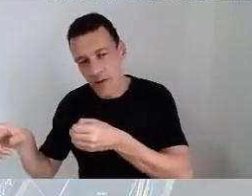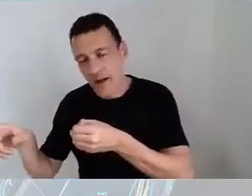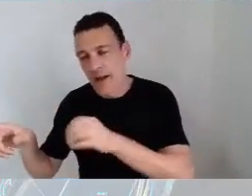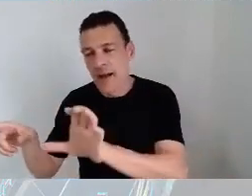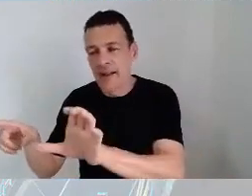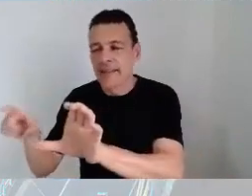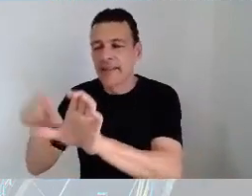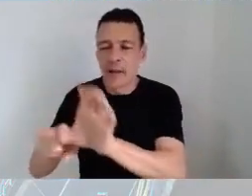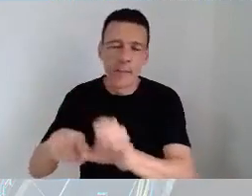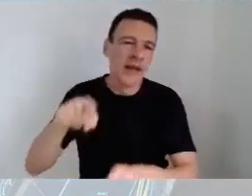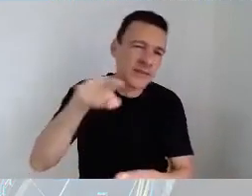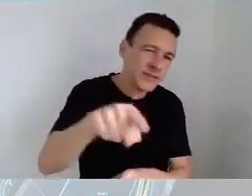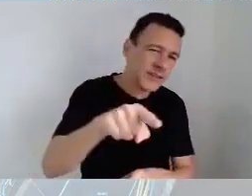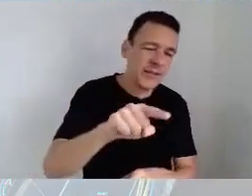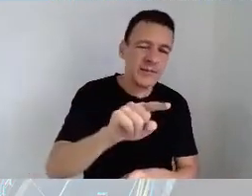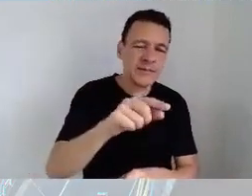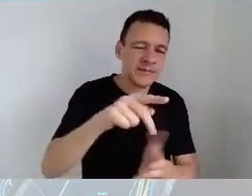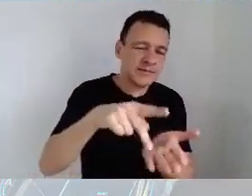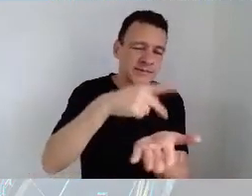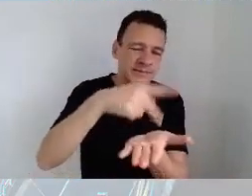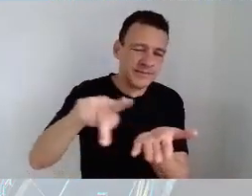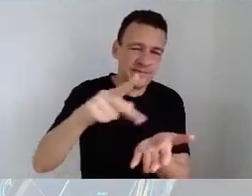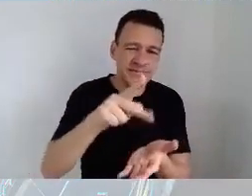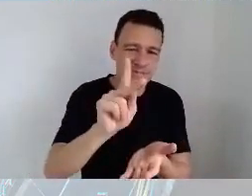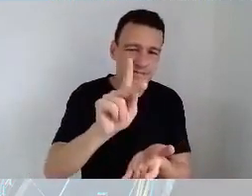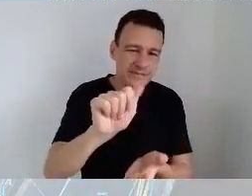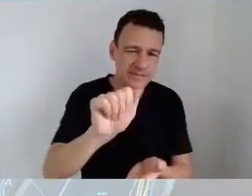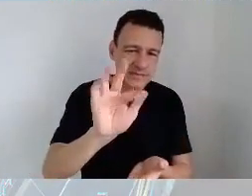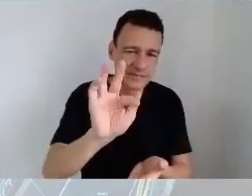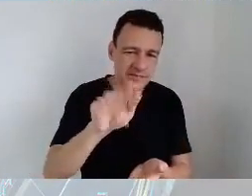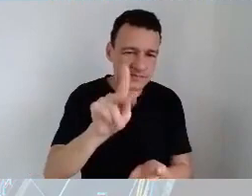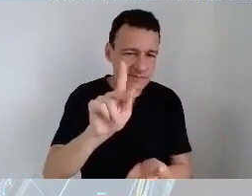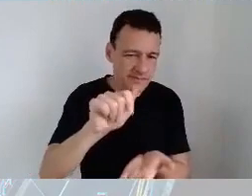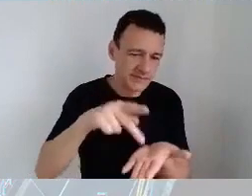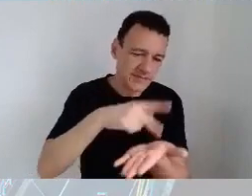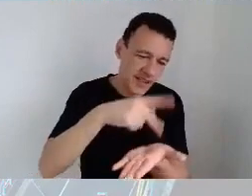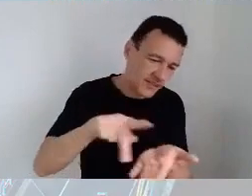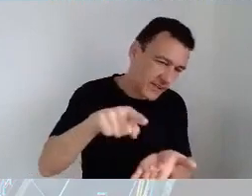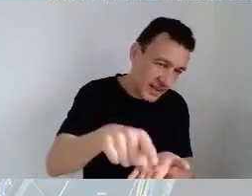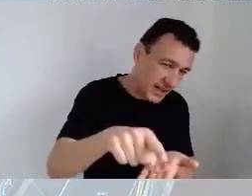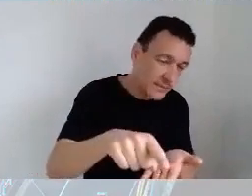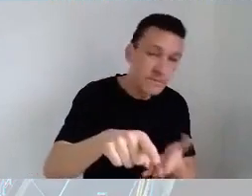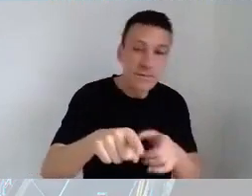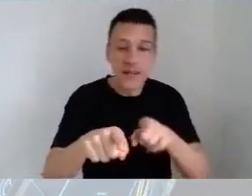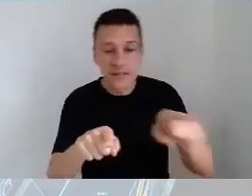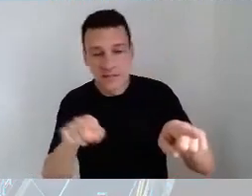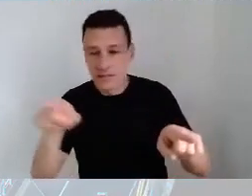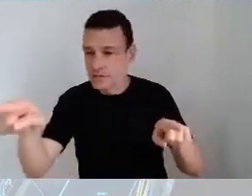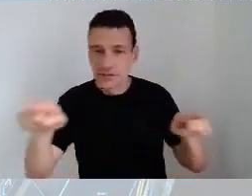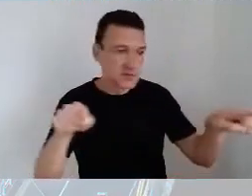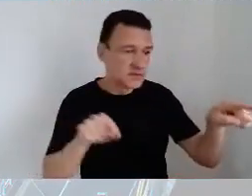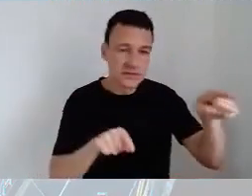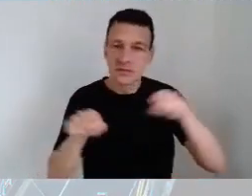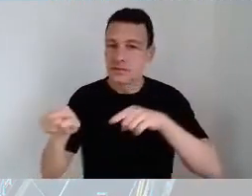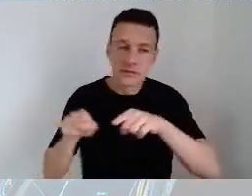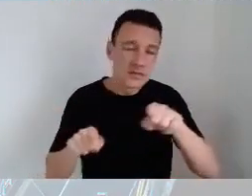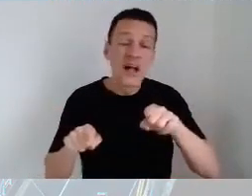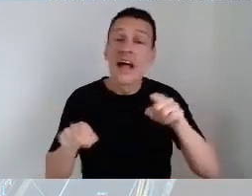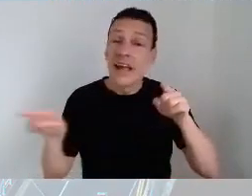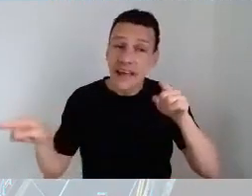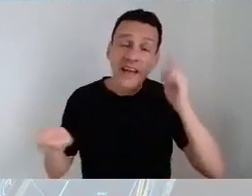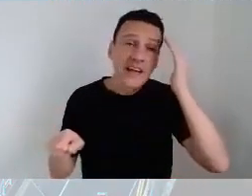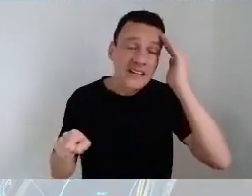Kafka. Então, ali, ele centraliza tudo aquilo e te dá a visão de traces para você conseguir entender em qual ponta está o